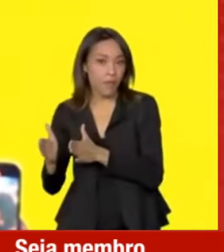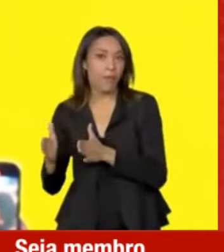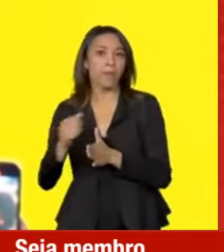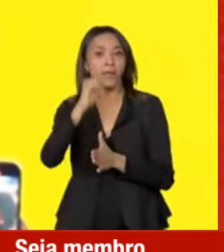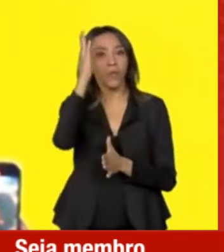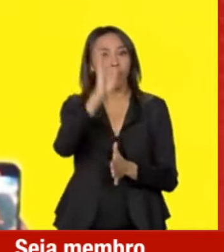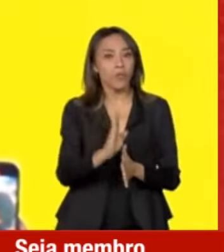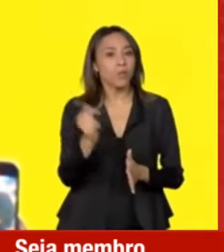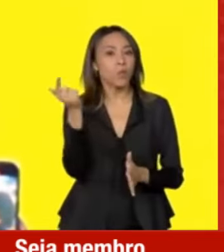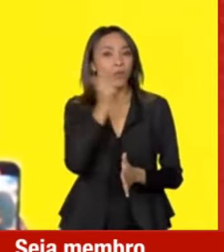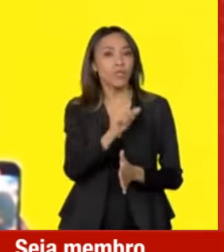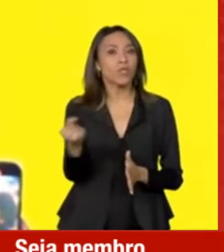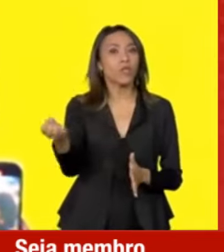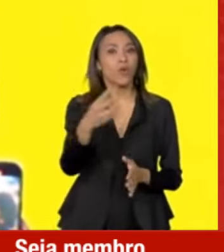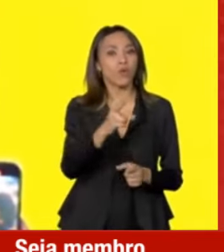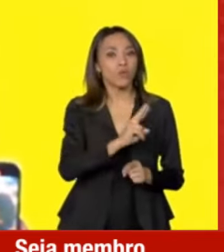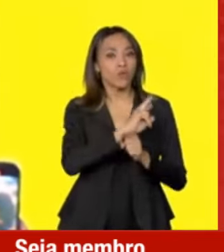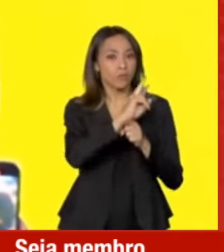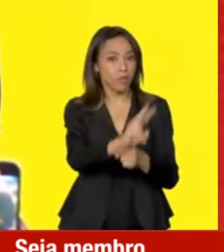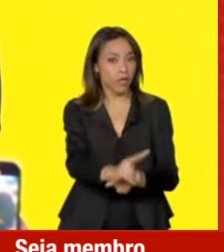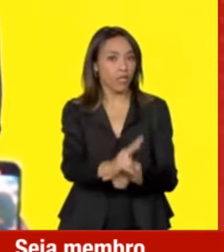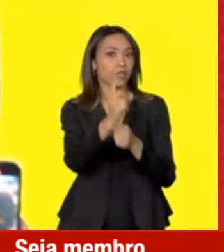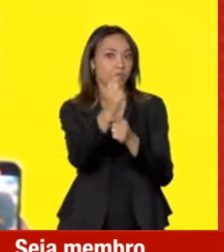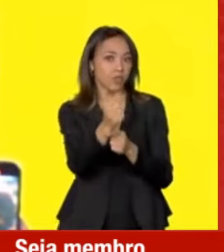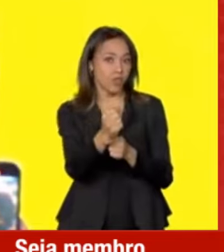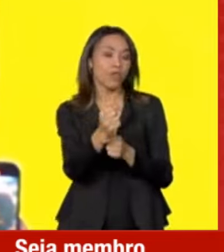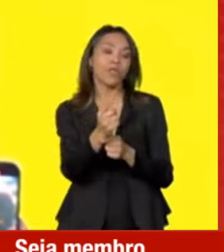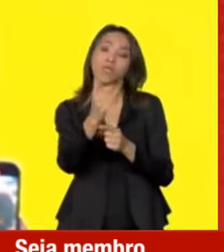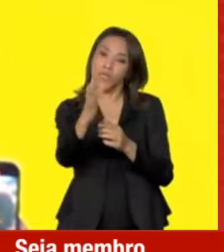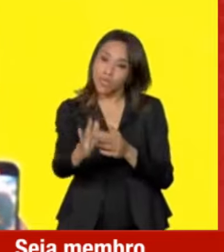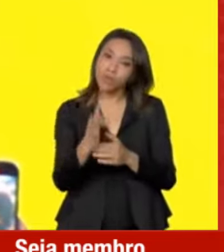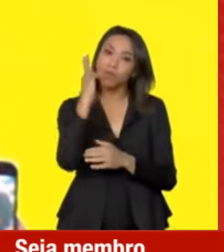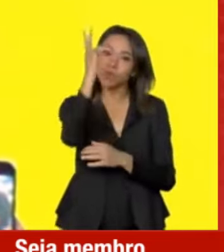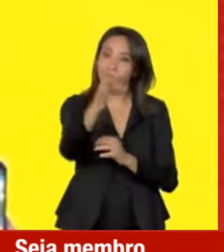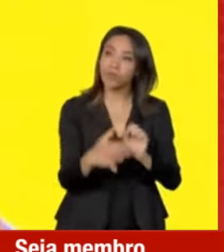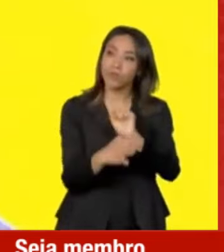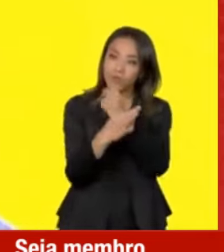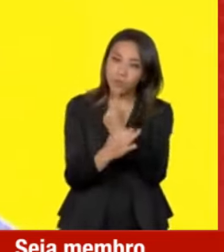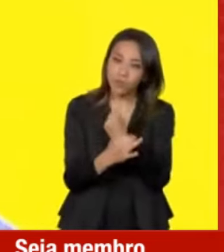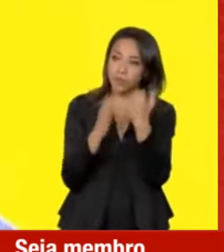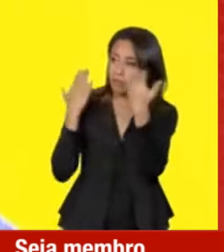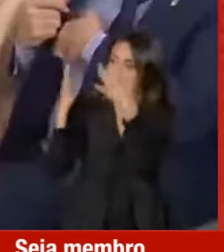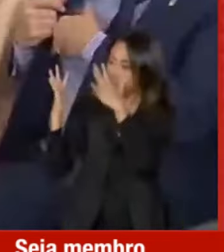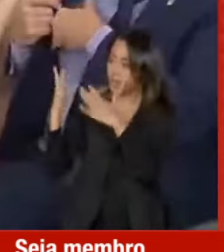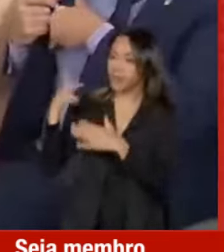linhas de crédito e por uma fé inabalável no seu futuro. Parabéns, presidente Lula.